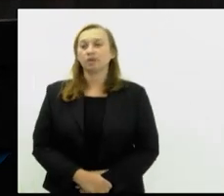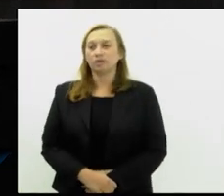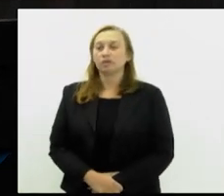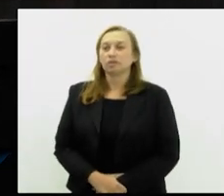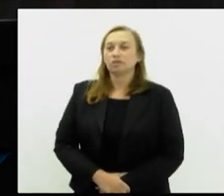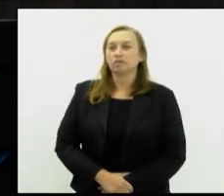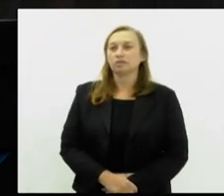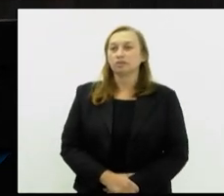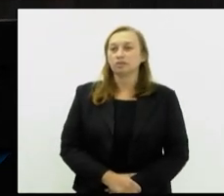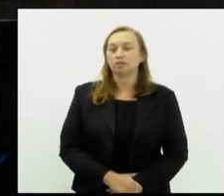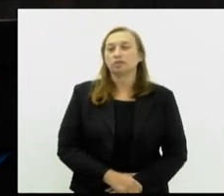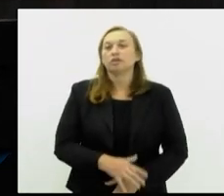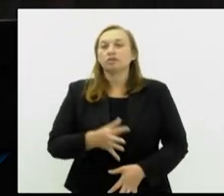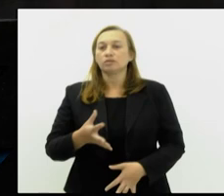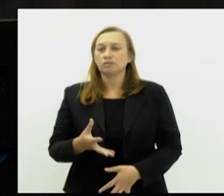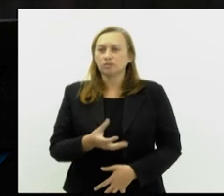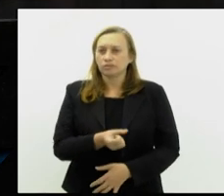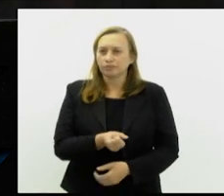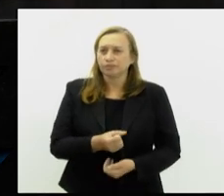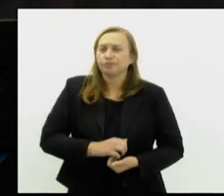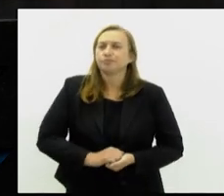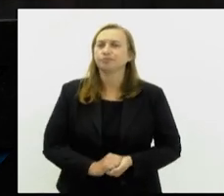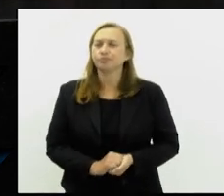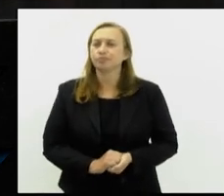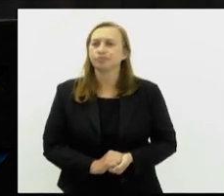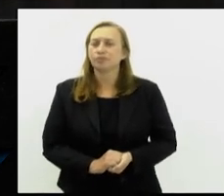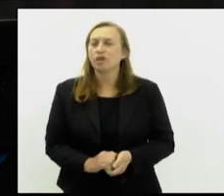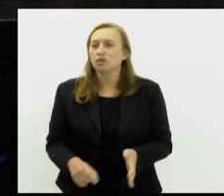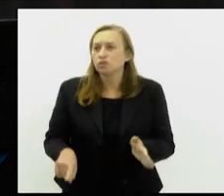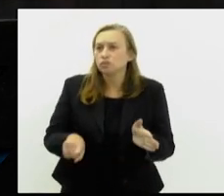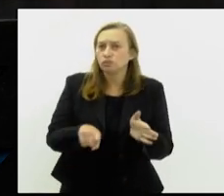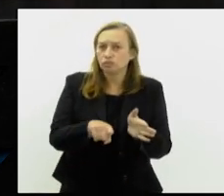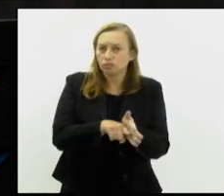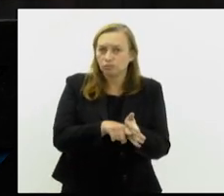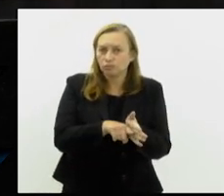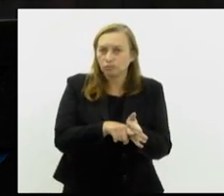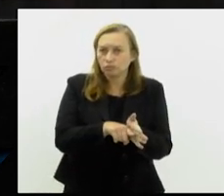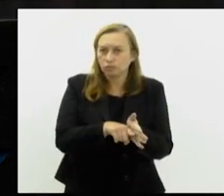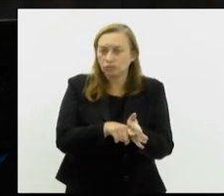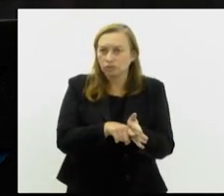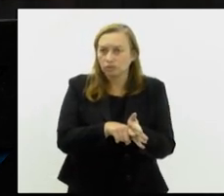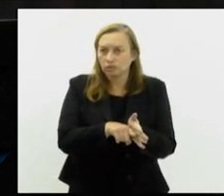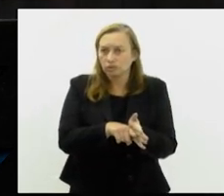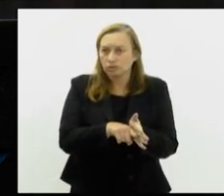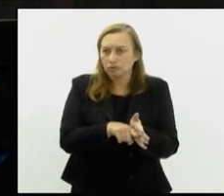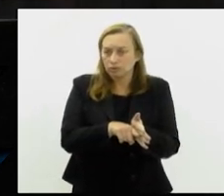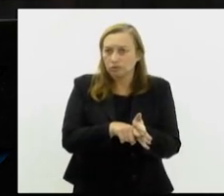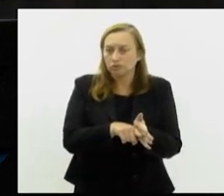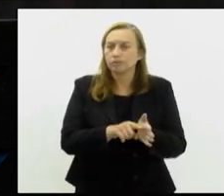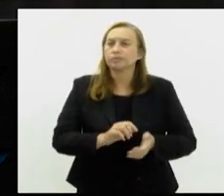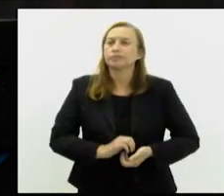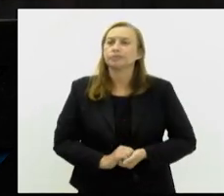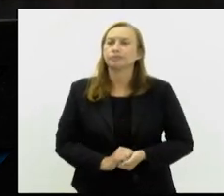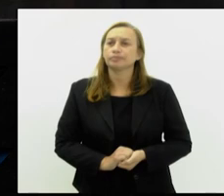os saldos remanescentes diminuição da carga